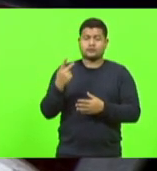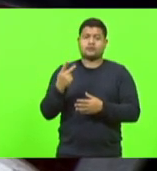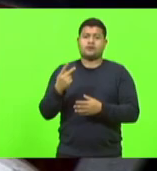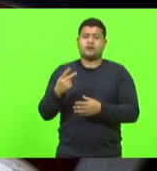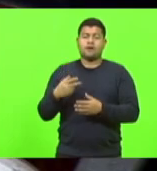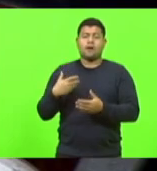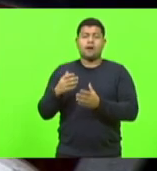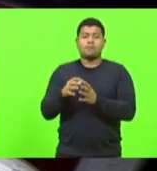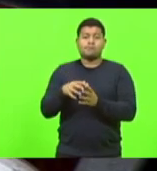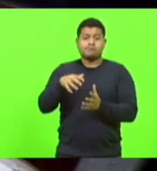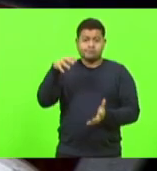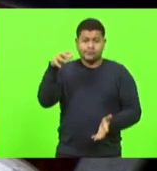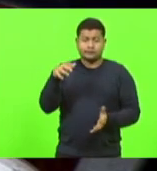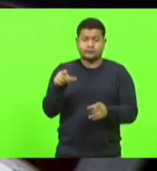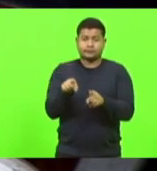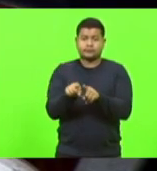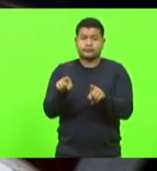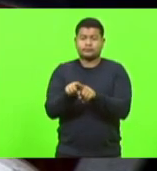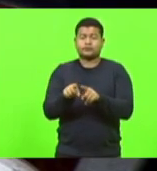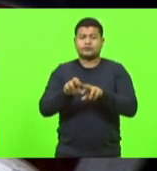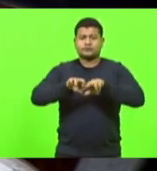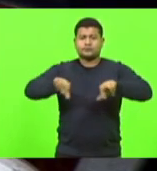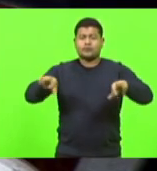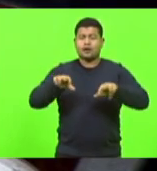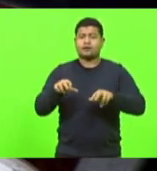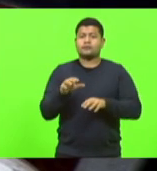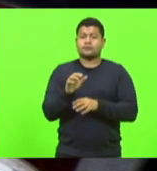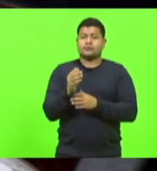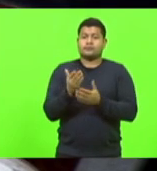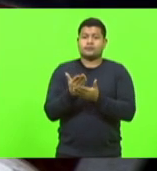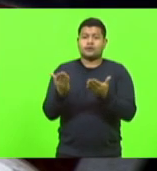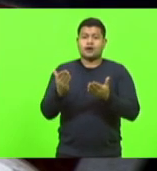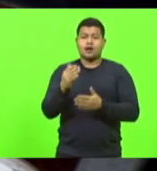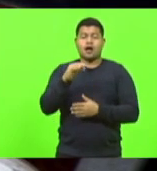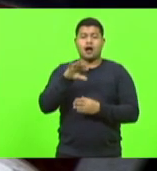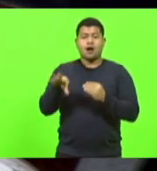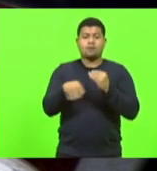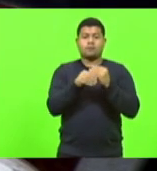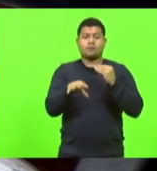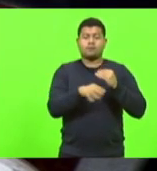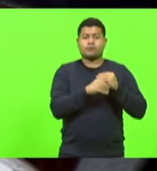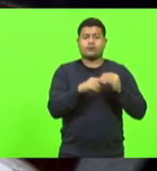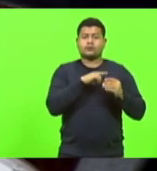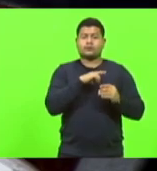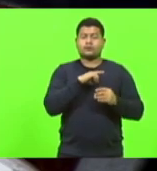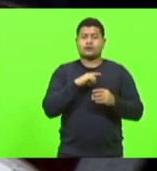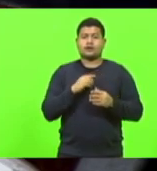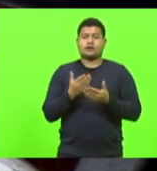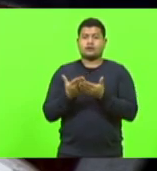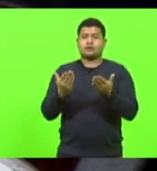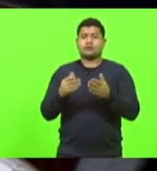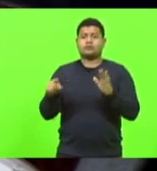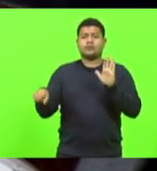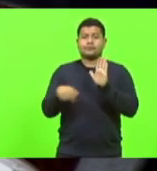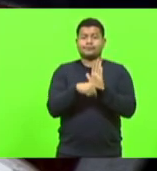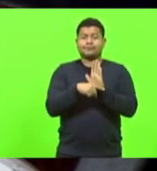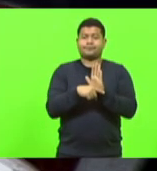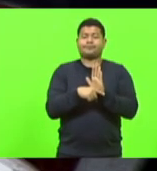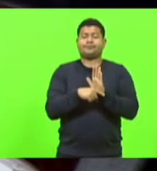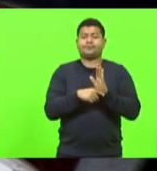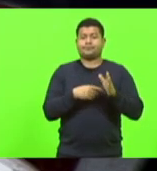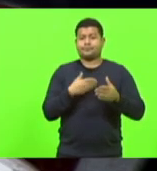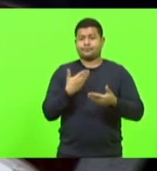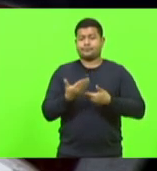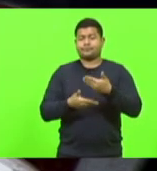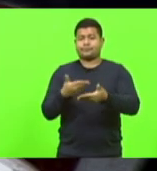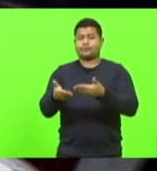de benefícios custeados pelos Recursos decorrentes das contribuições previdenciárias e do Déficit corrente suportado